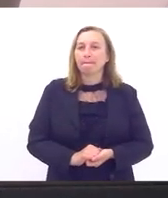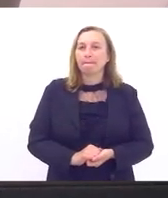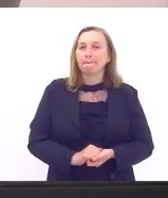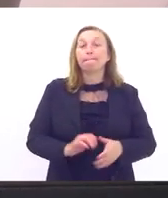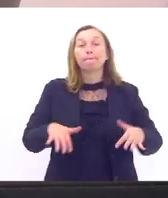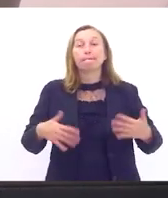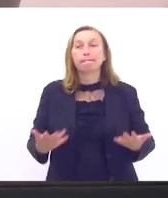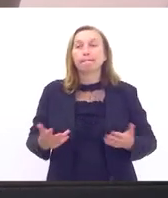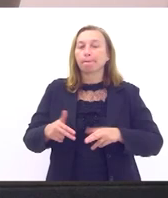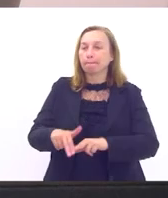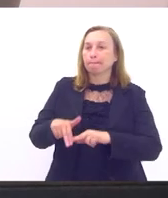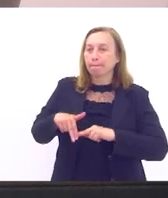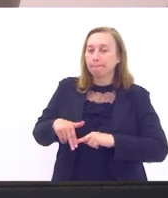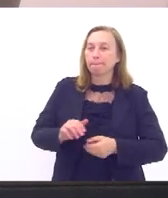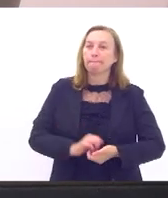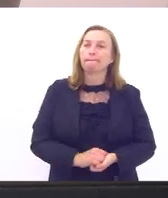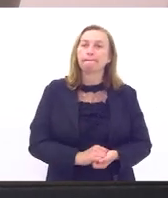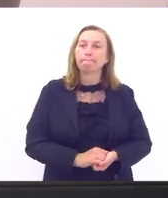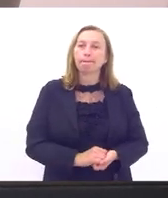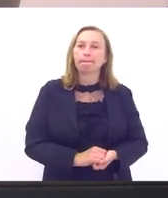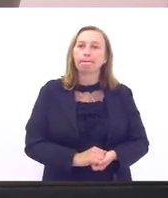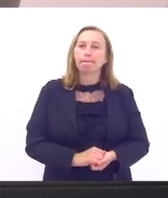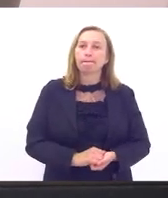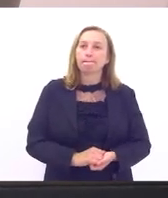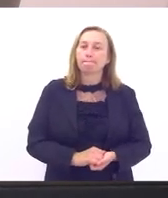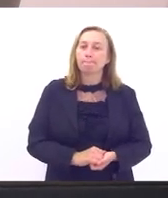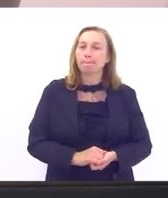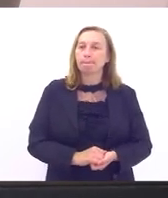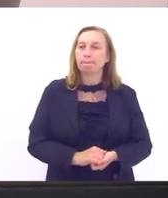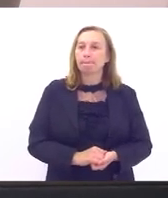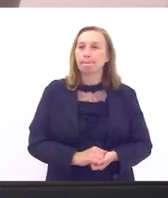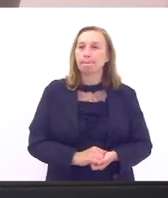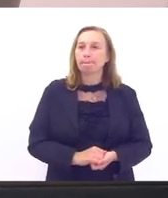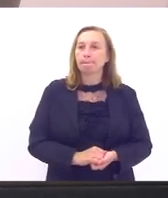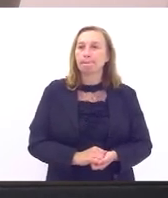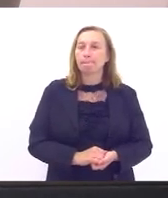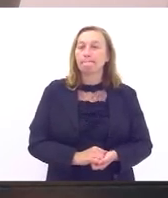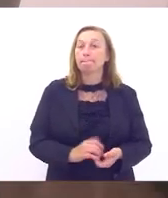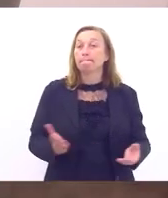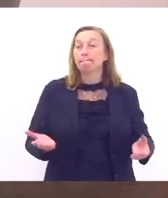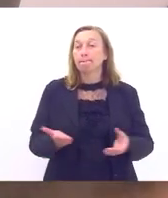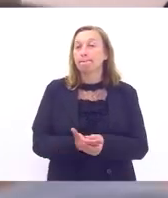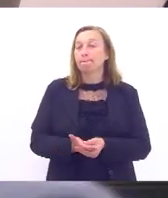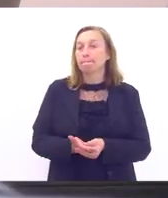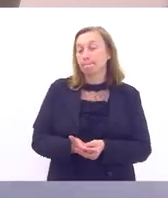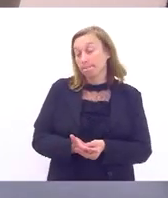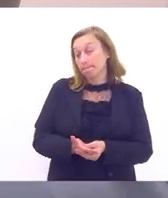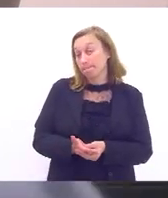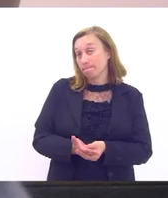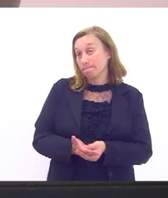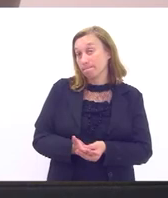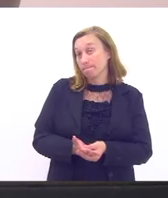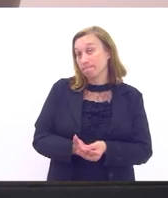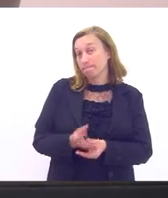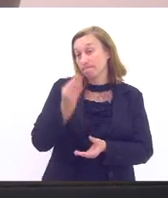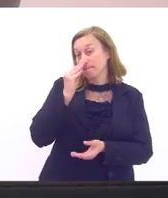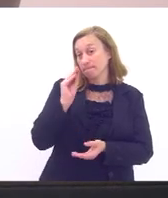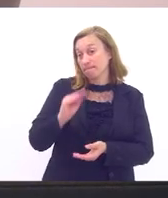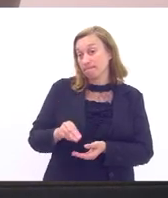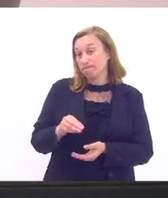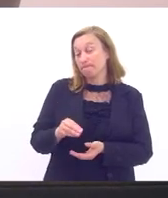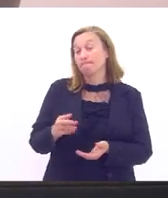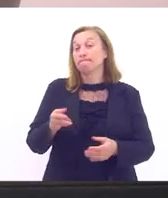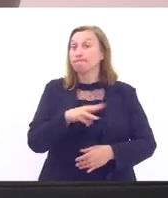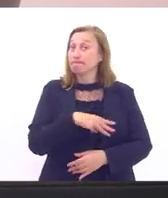quais são as razões pela... não considerou as condenações no processo, né, da ação civil pública movida pelo